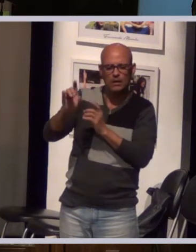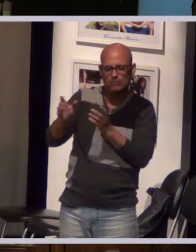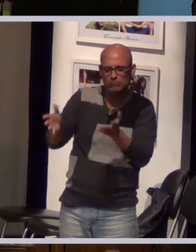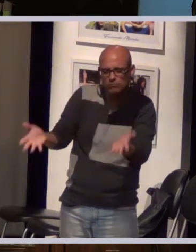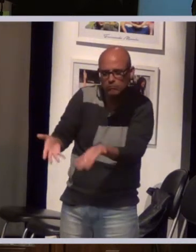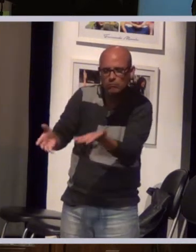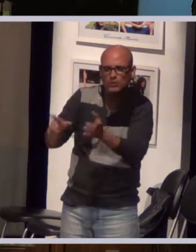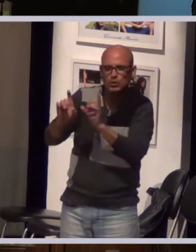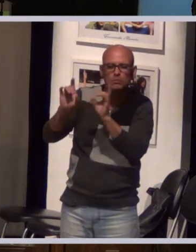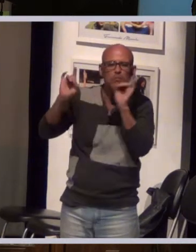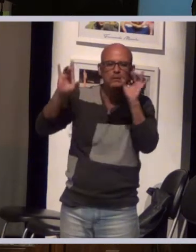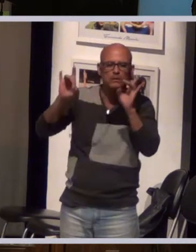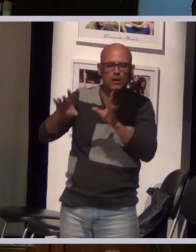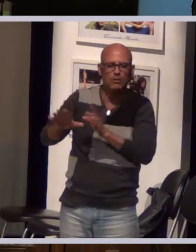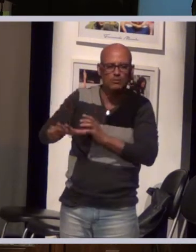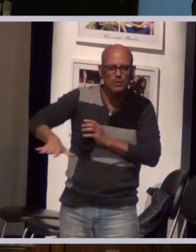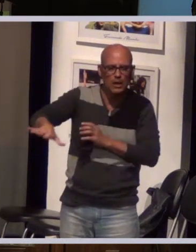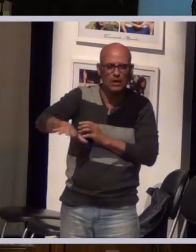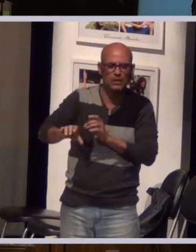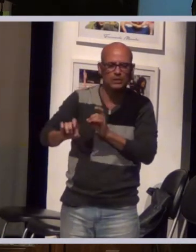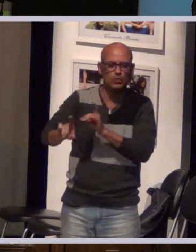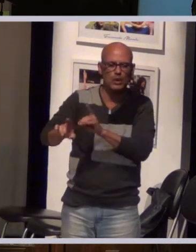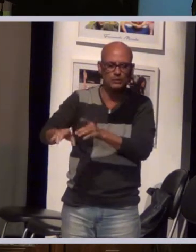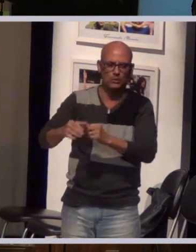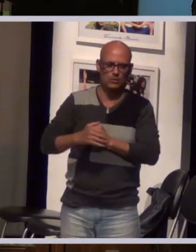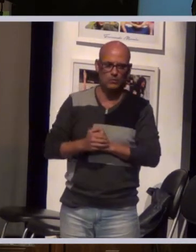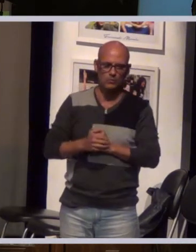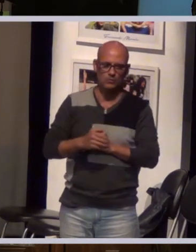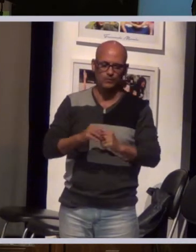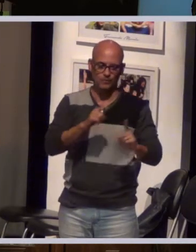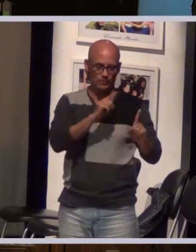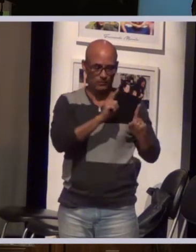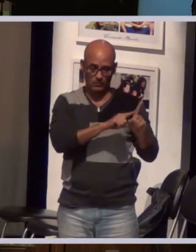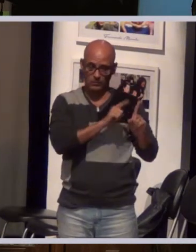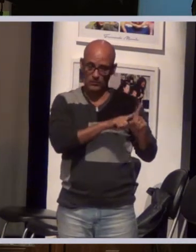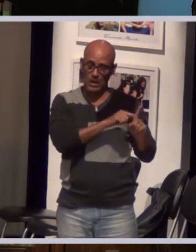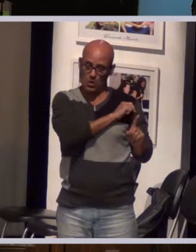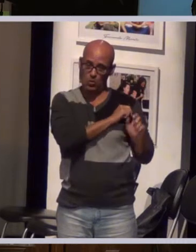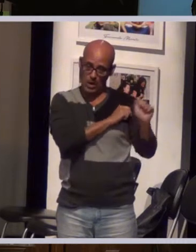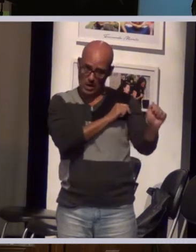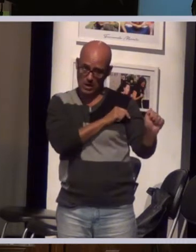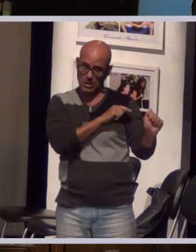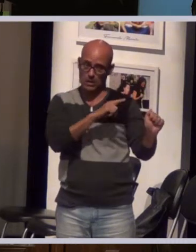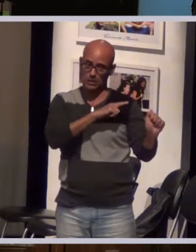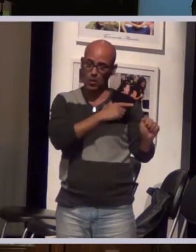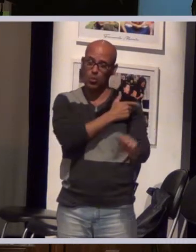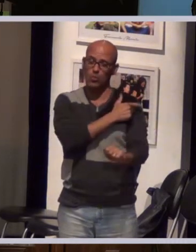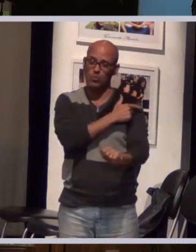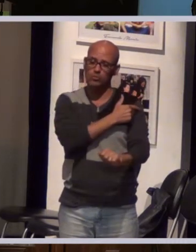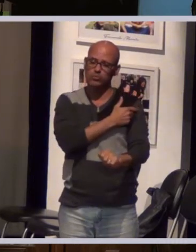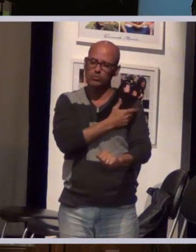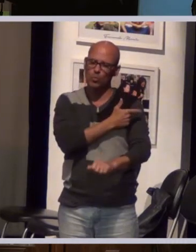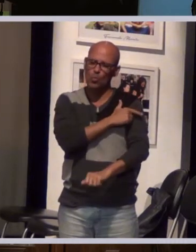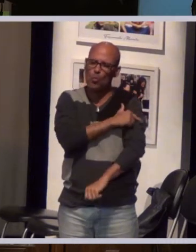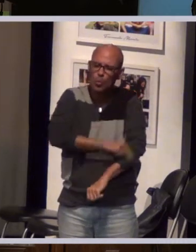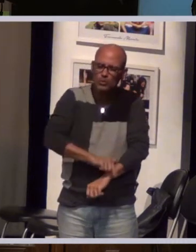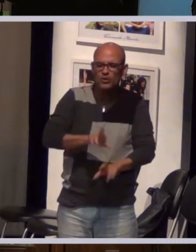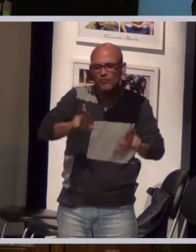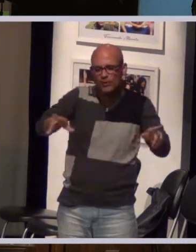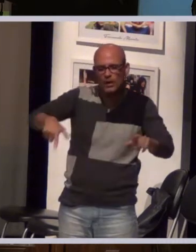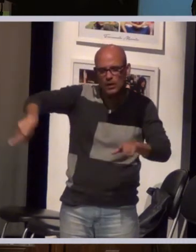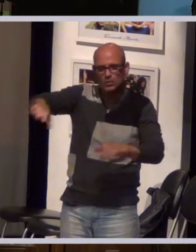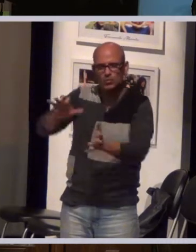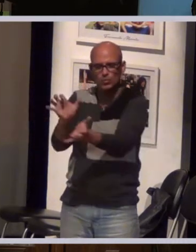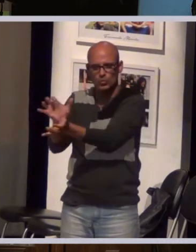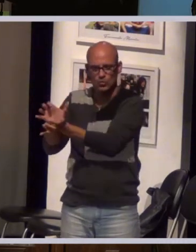Considerações finais. O estudante A apresenta um comportamento diferente dos colegas e da maioria